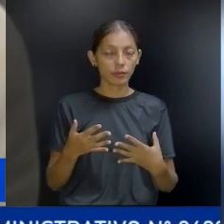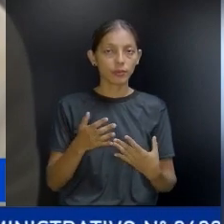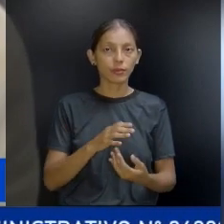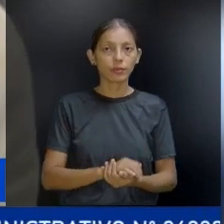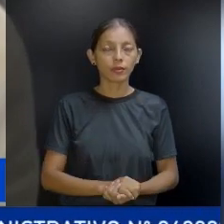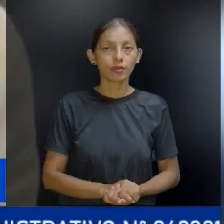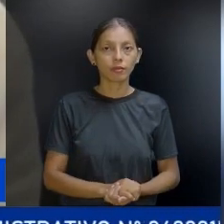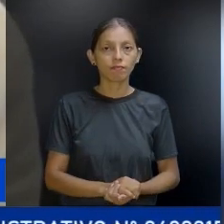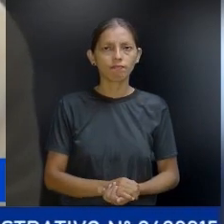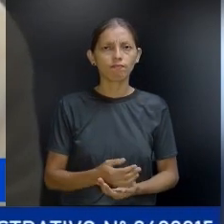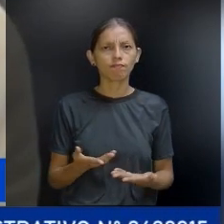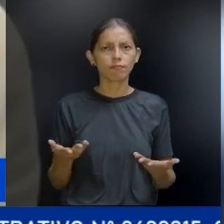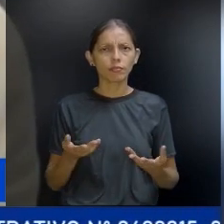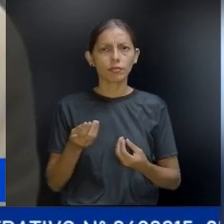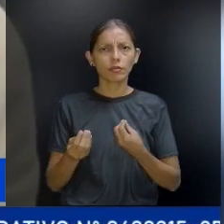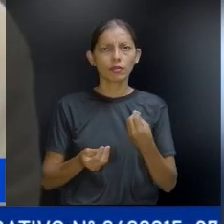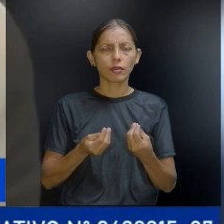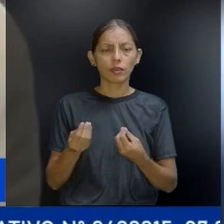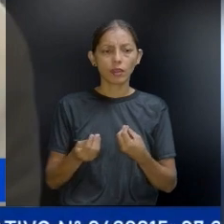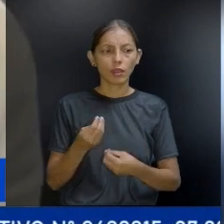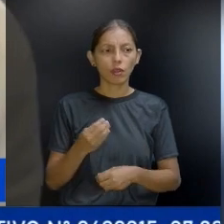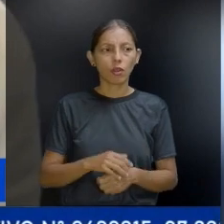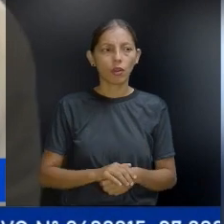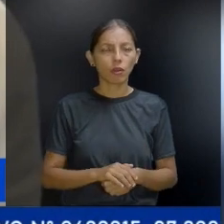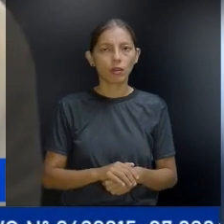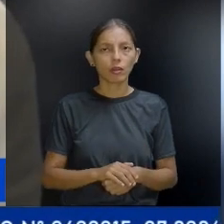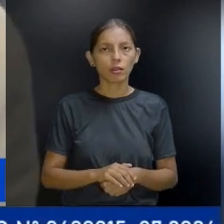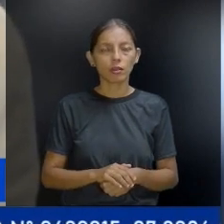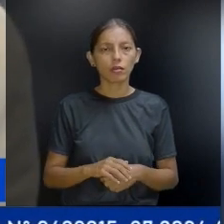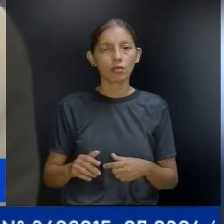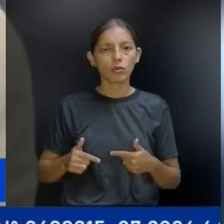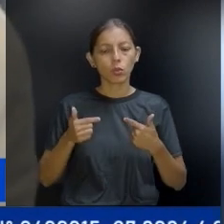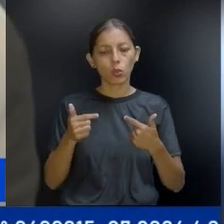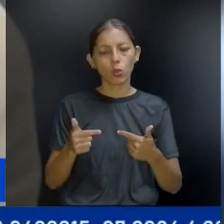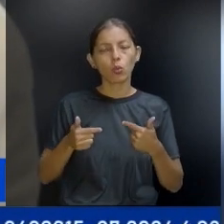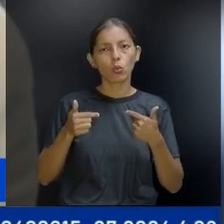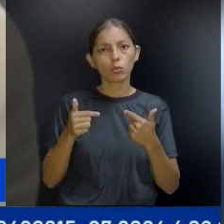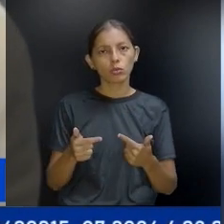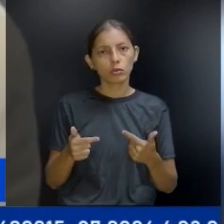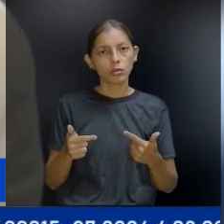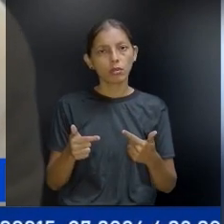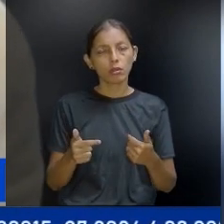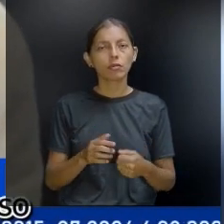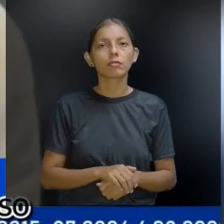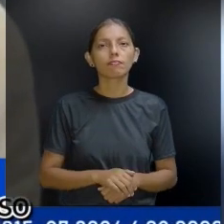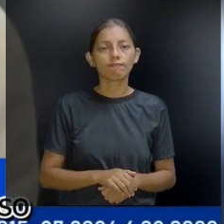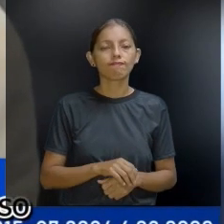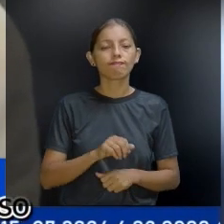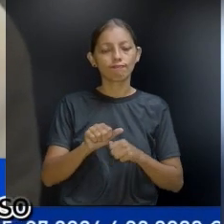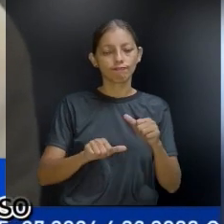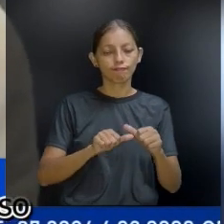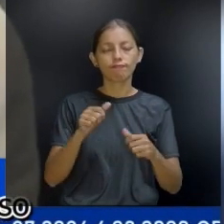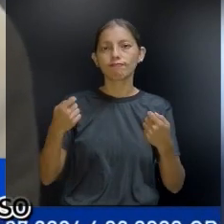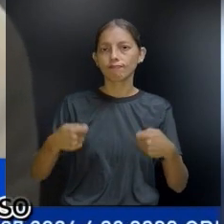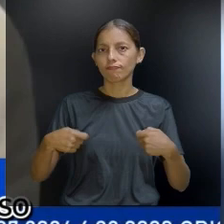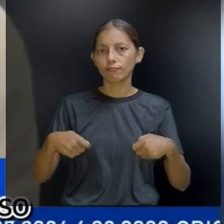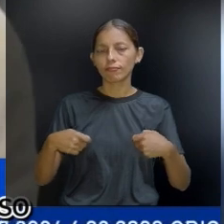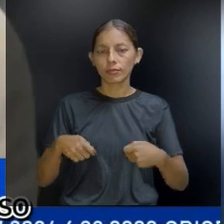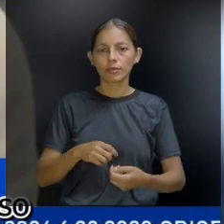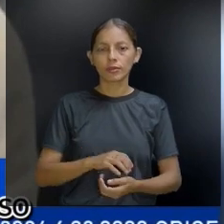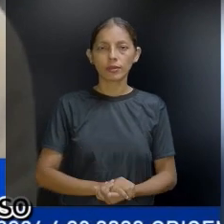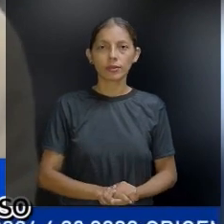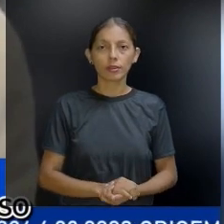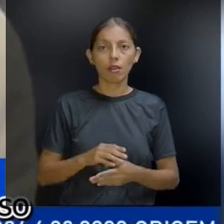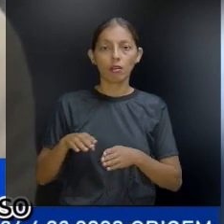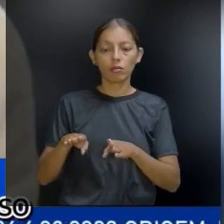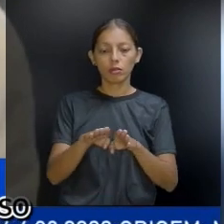pontas. Está de maquiagem feita, com batom levemente nude em seus lábios. Usa brinco de